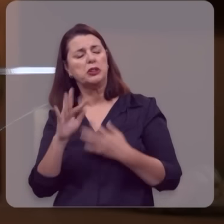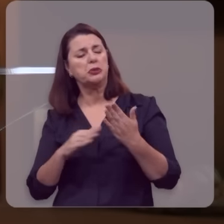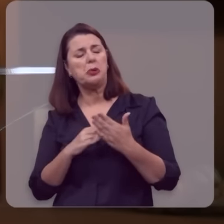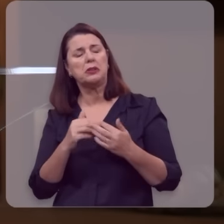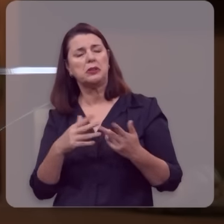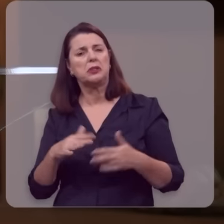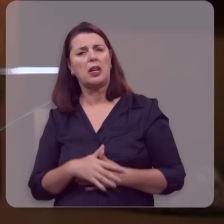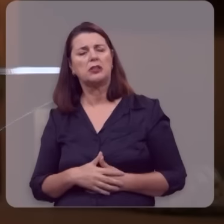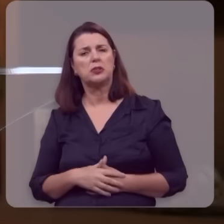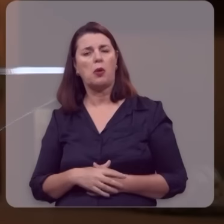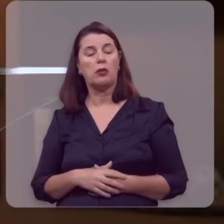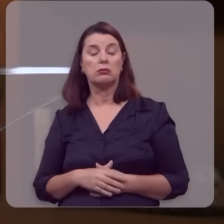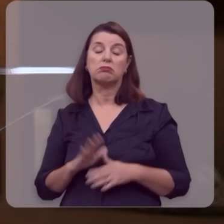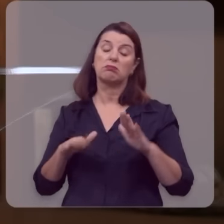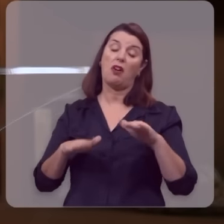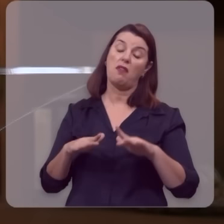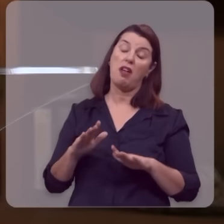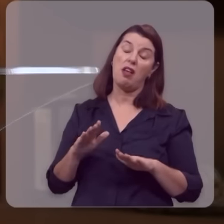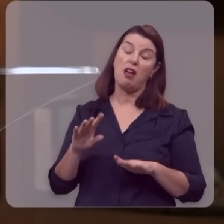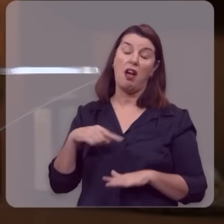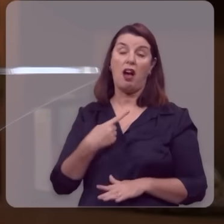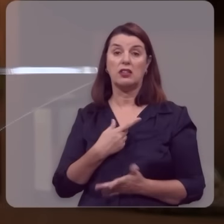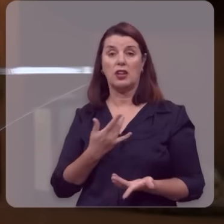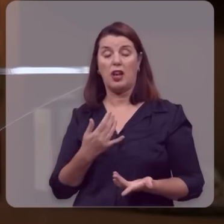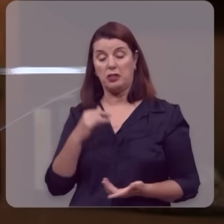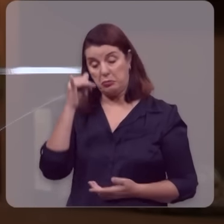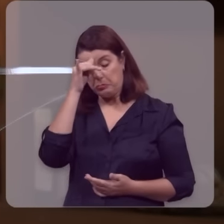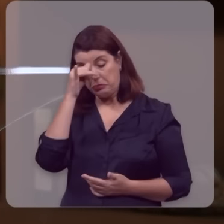Deus talvez a gente por